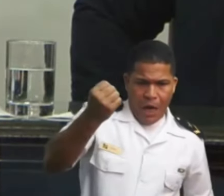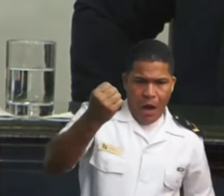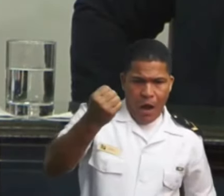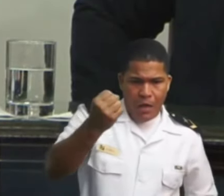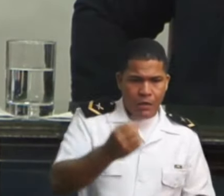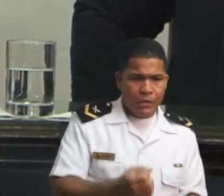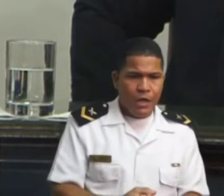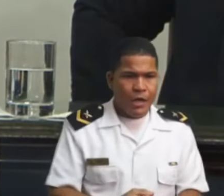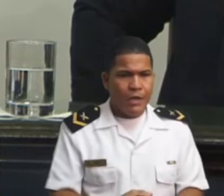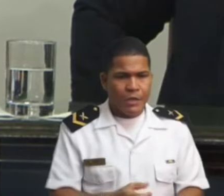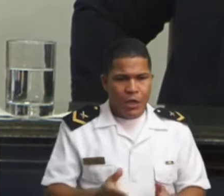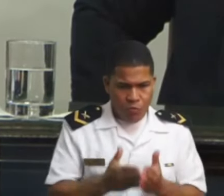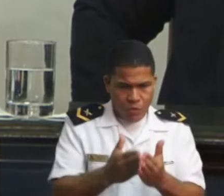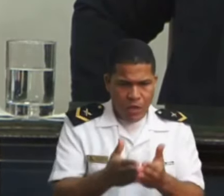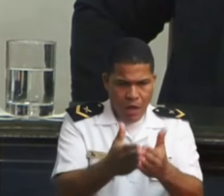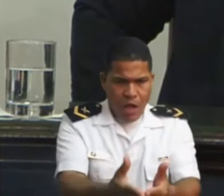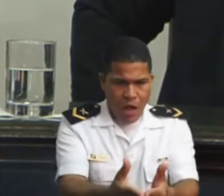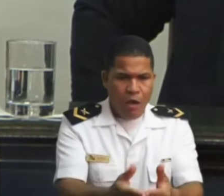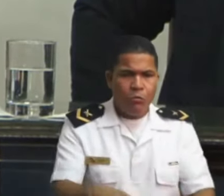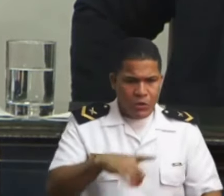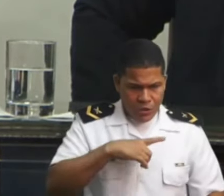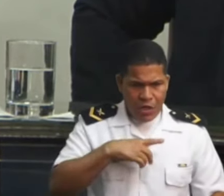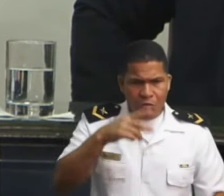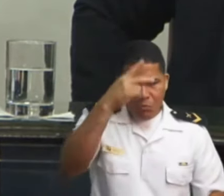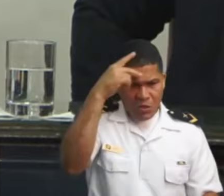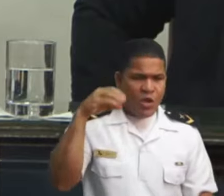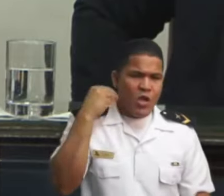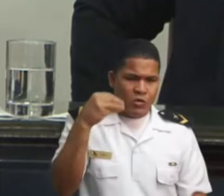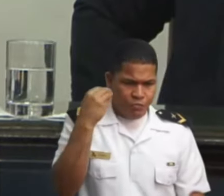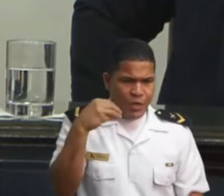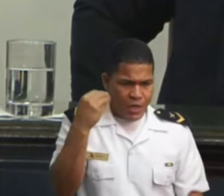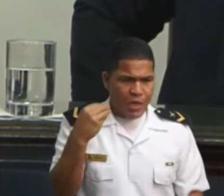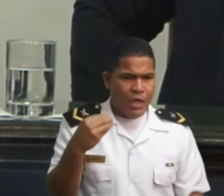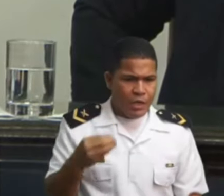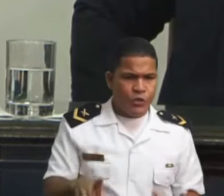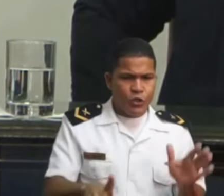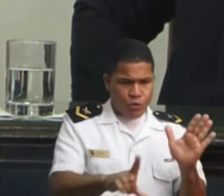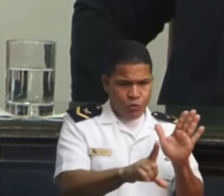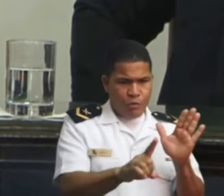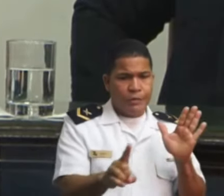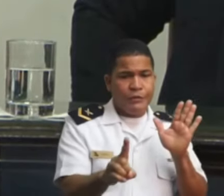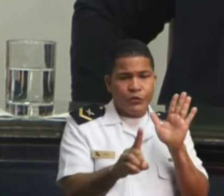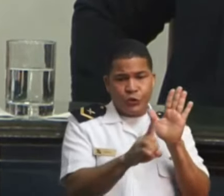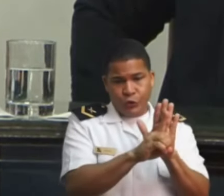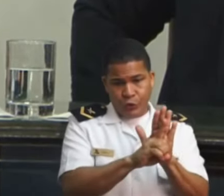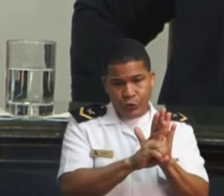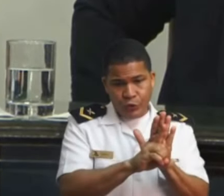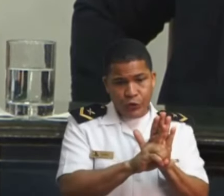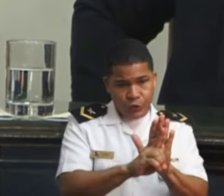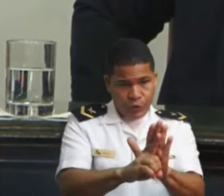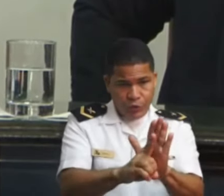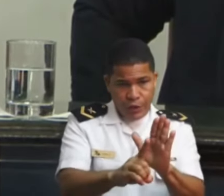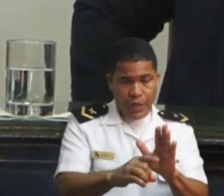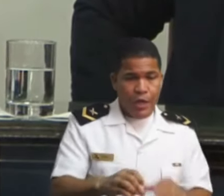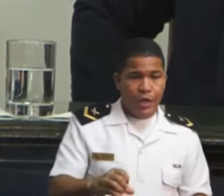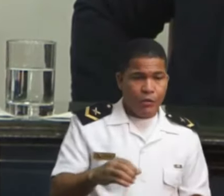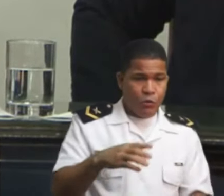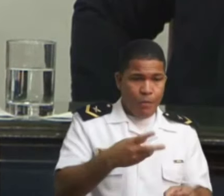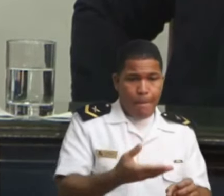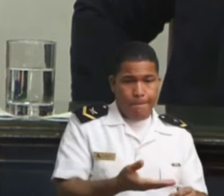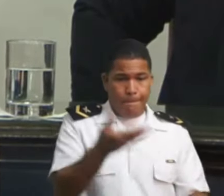a experiência de quem domina o direito marítimo, o direito internacional, a segurança do tráfego aquaviário,